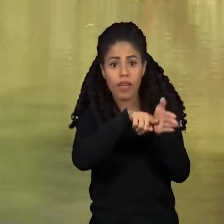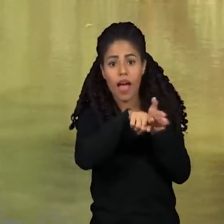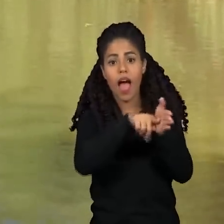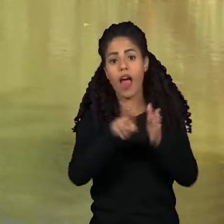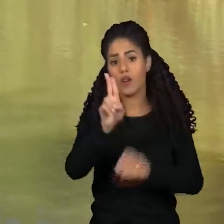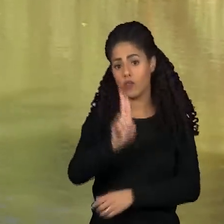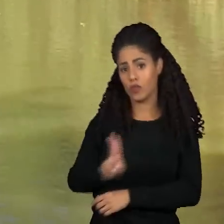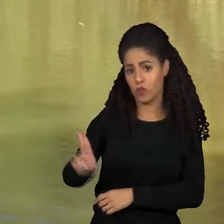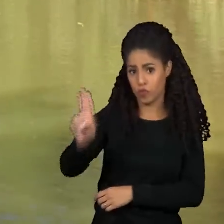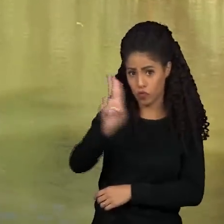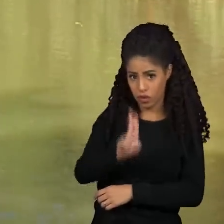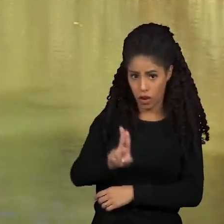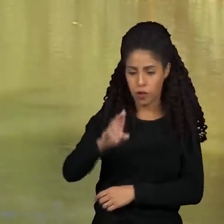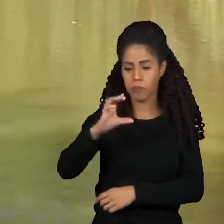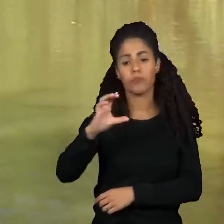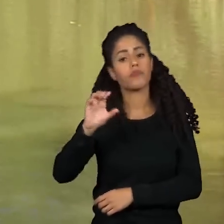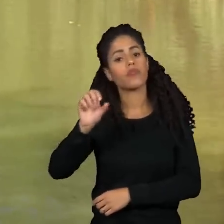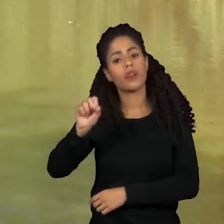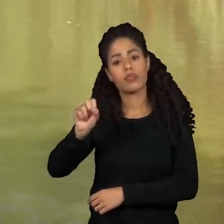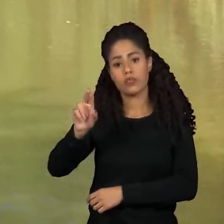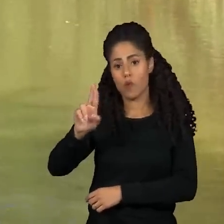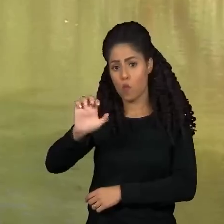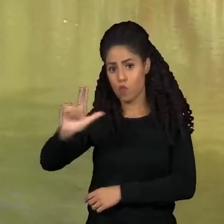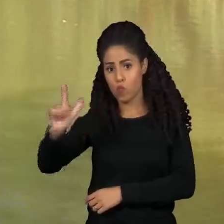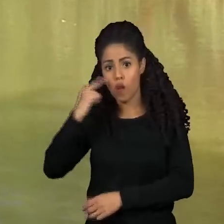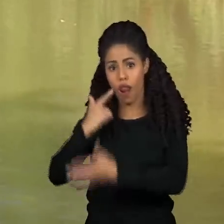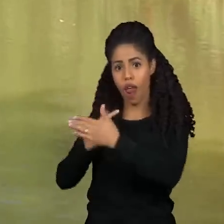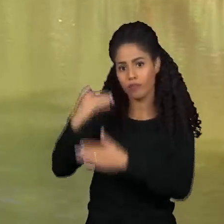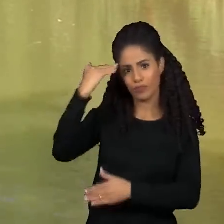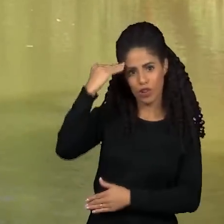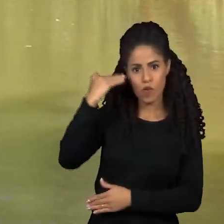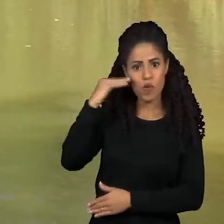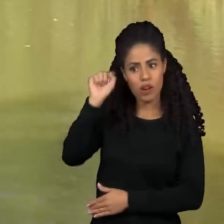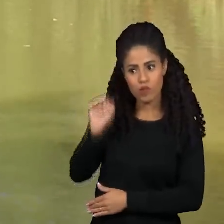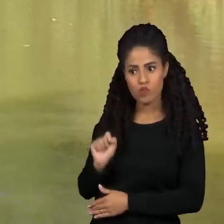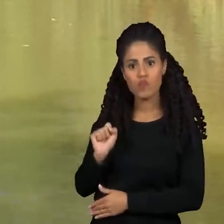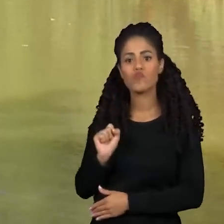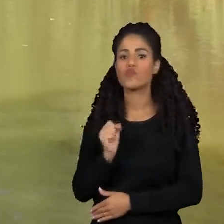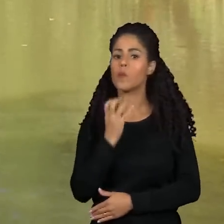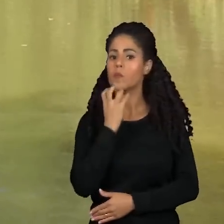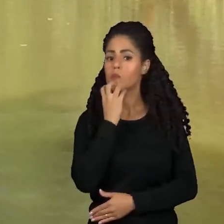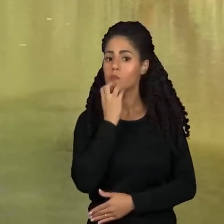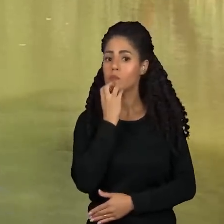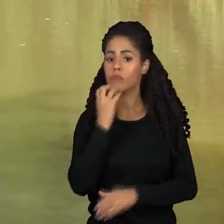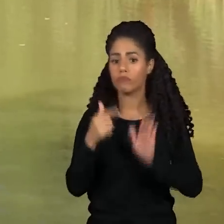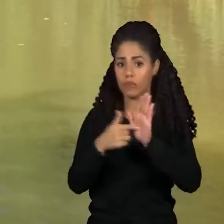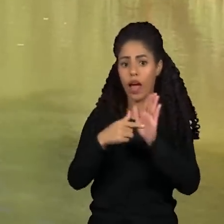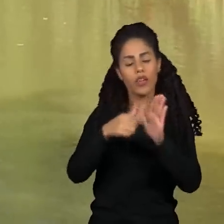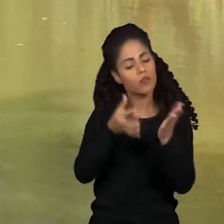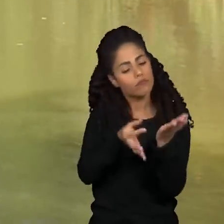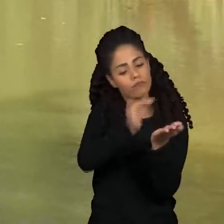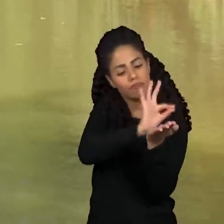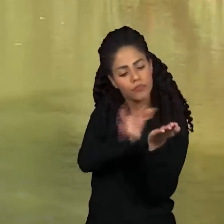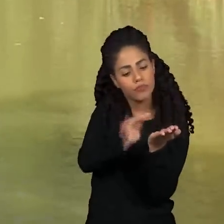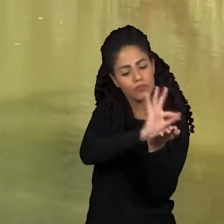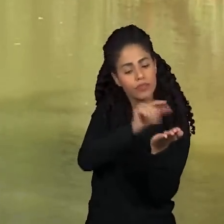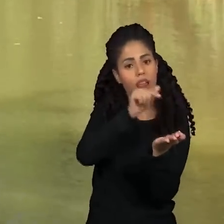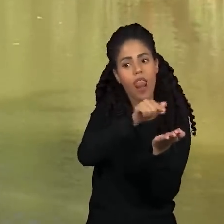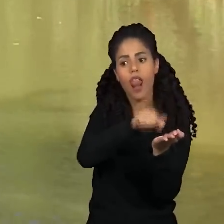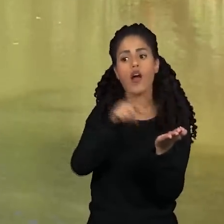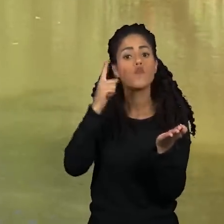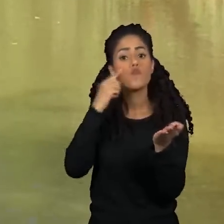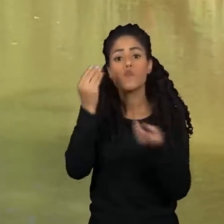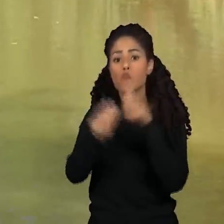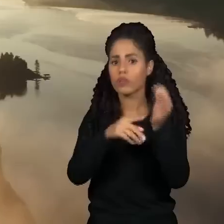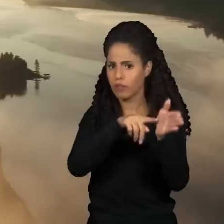Universidade Nacional de Seul, na Coreia do Sul. O trabalho científico dele foi publicado na revista da União Americana